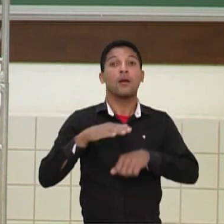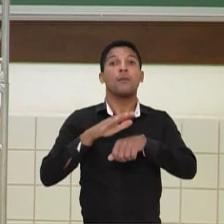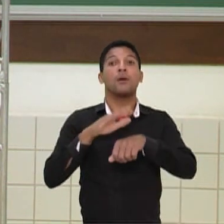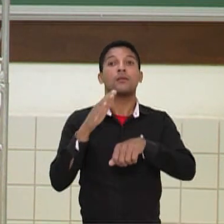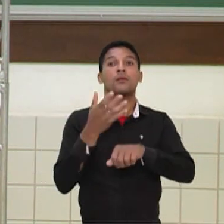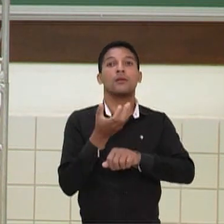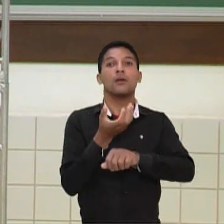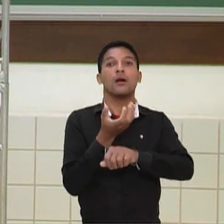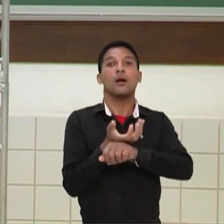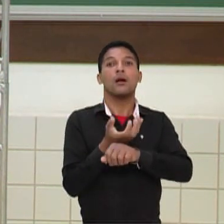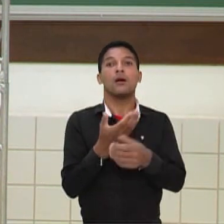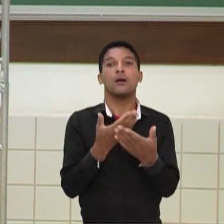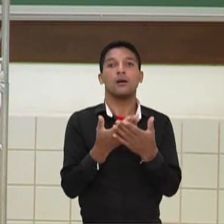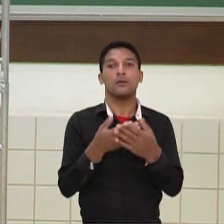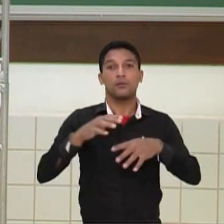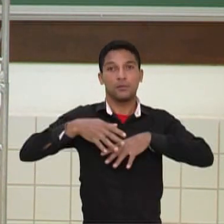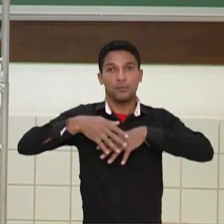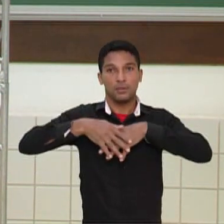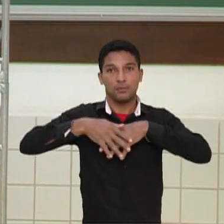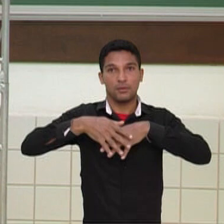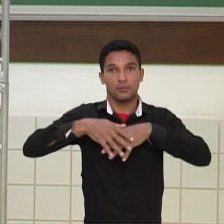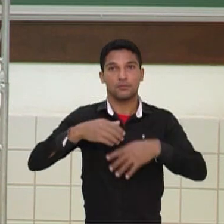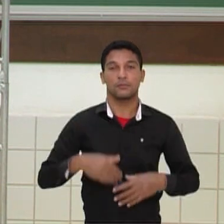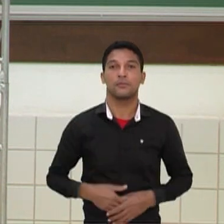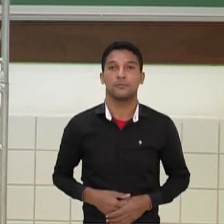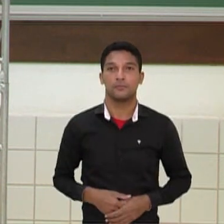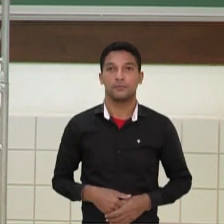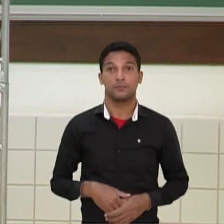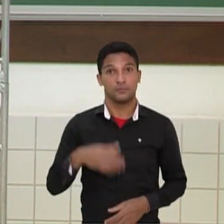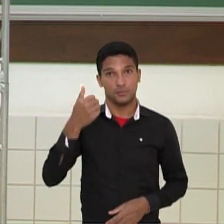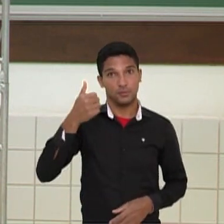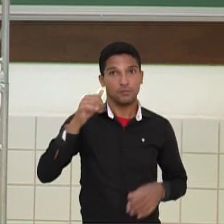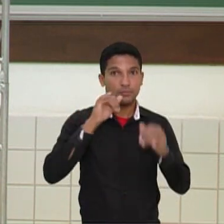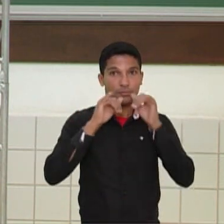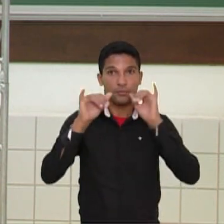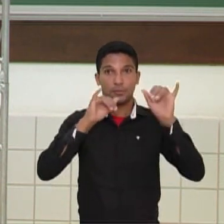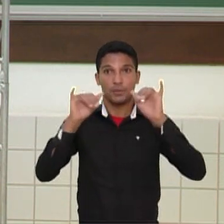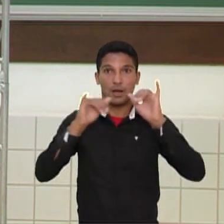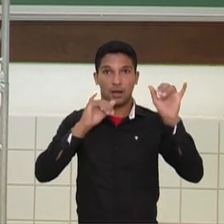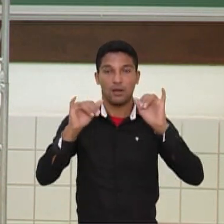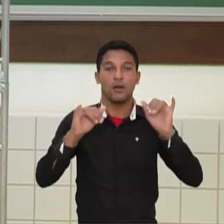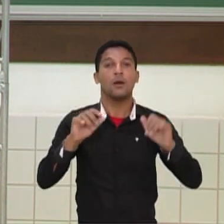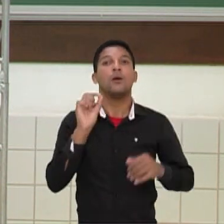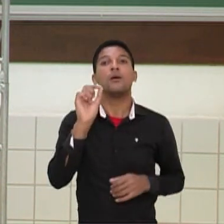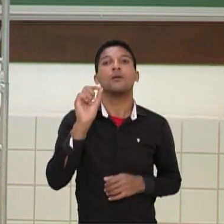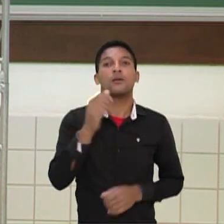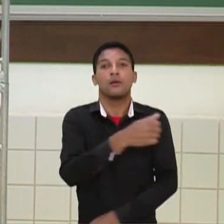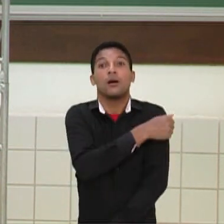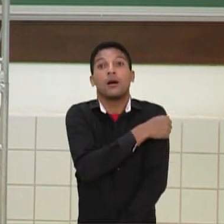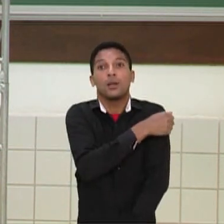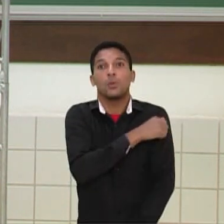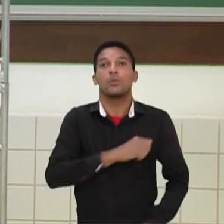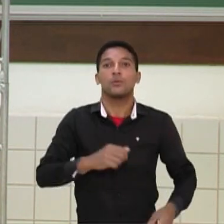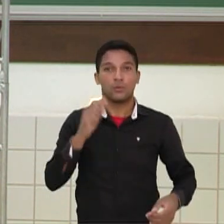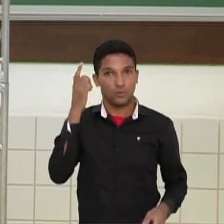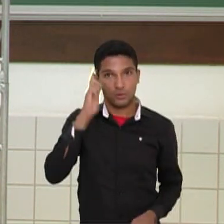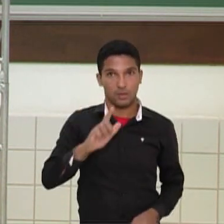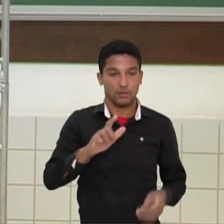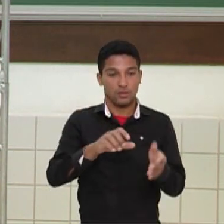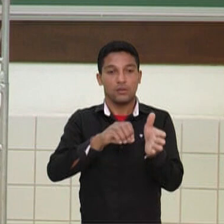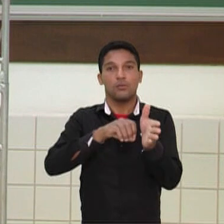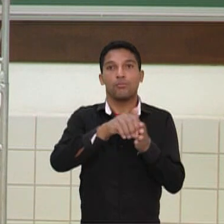aqueles recadinhos de sempre, né? Bom, estou aqui para dizer para vocês que aqueles que têm acesso ao Classroom, que entre, faça